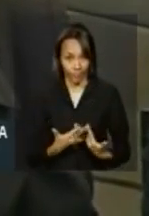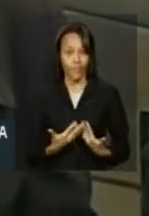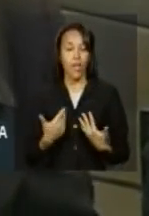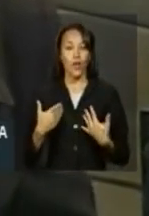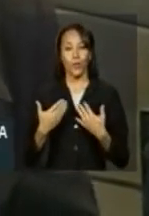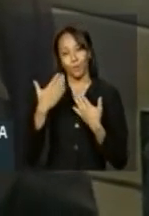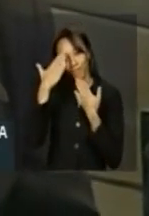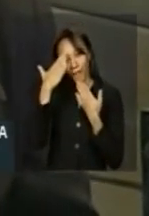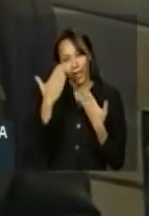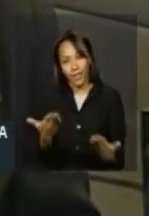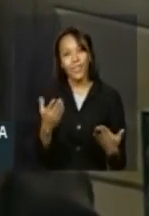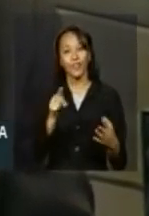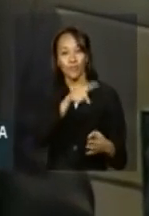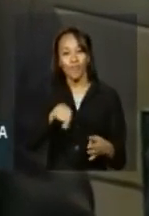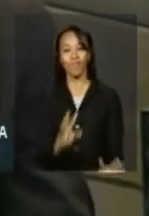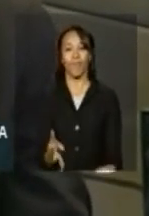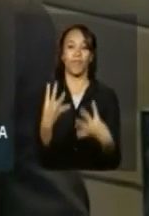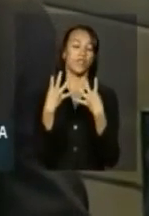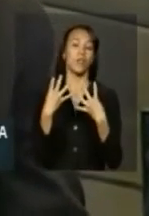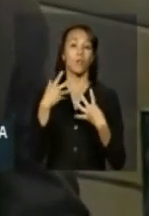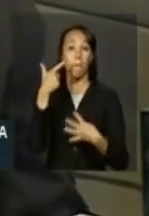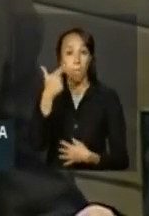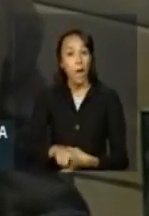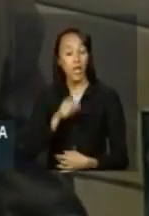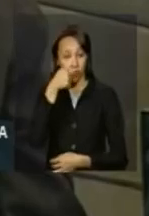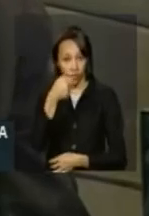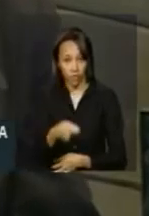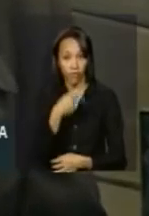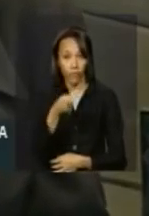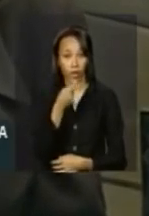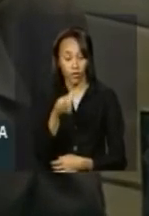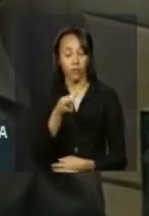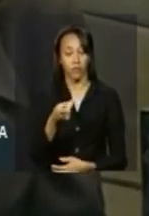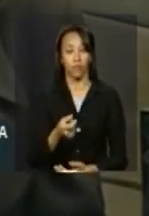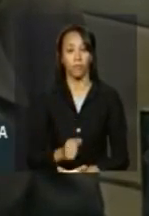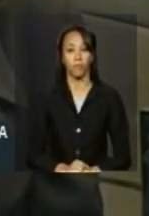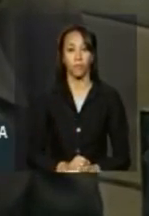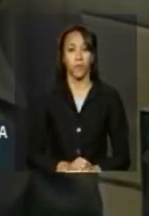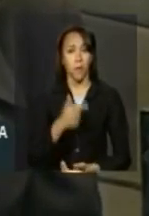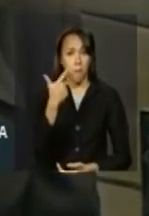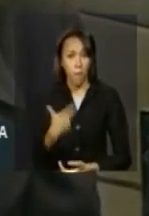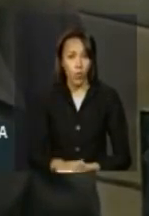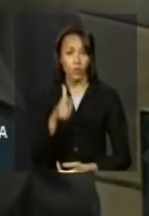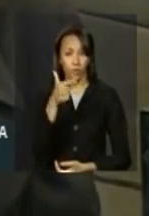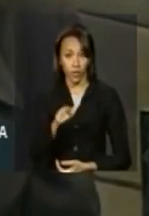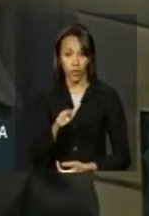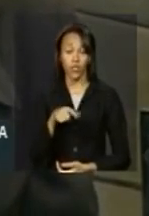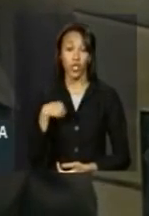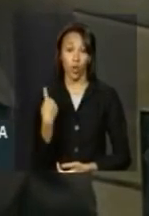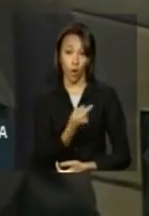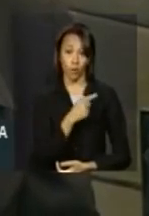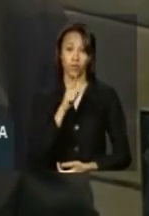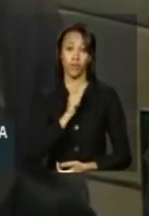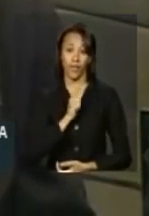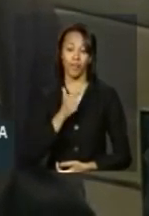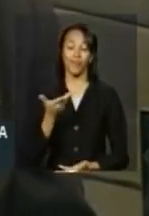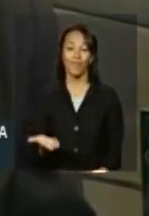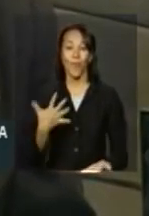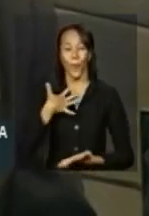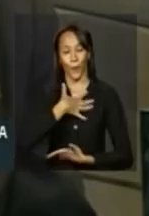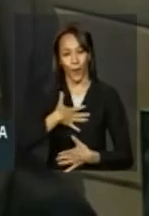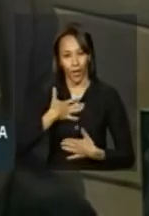apresentação, agradeço a atenção, reforçando que, mais uma vez, nós temos aqui o prazer